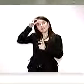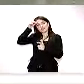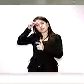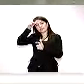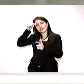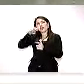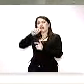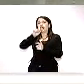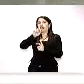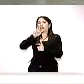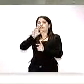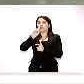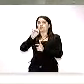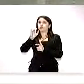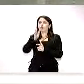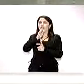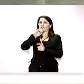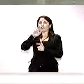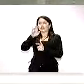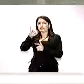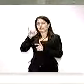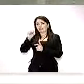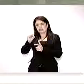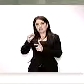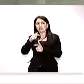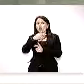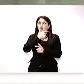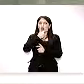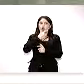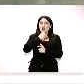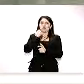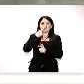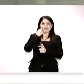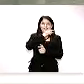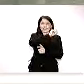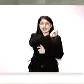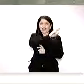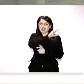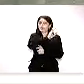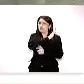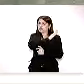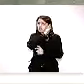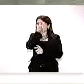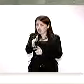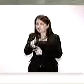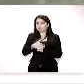2014 também na região de Adamantina Dr Sérgio já esteve por lá todos os índices